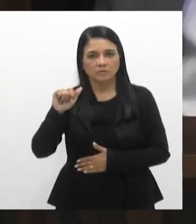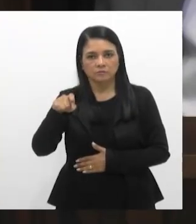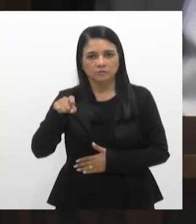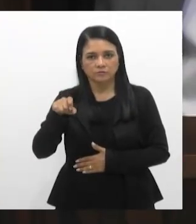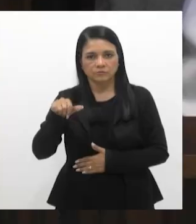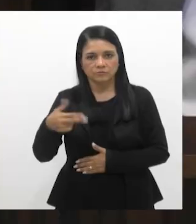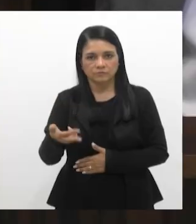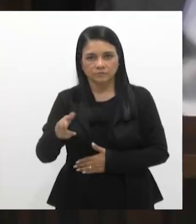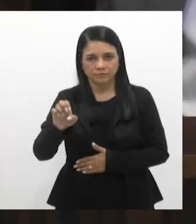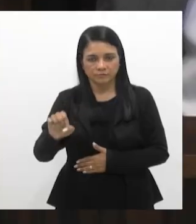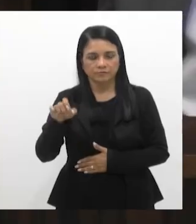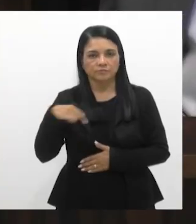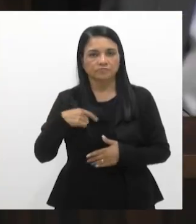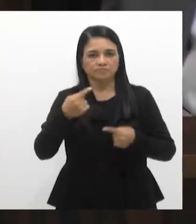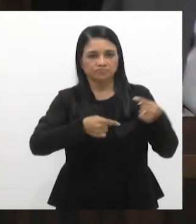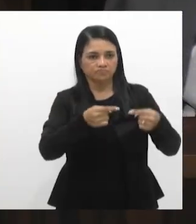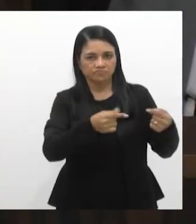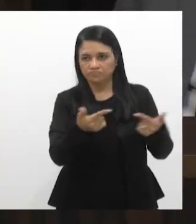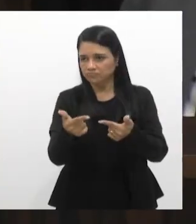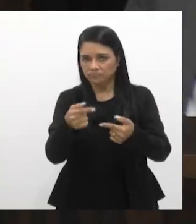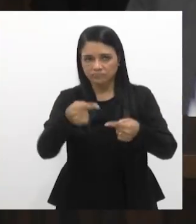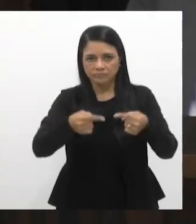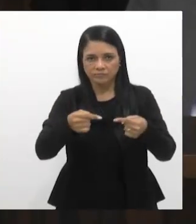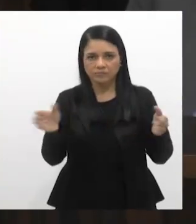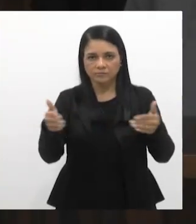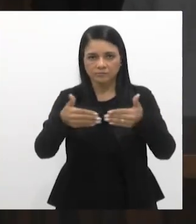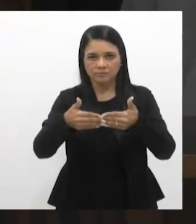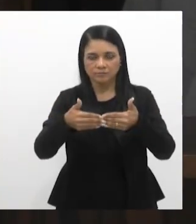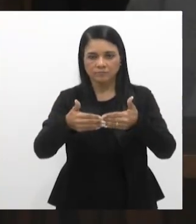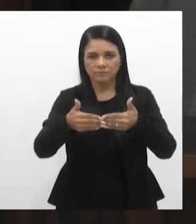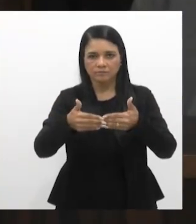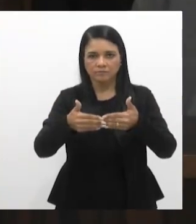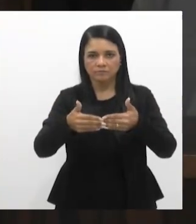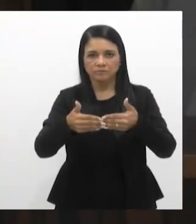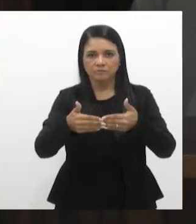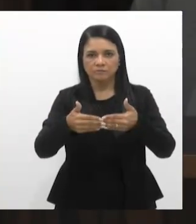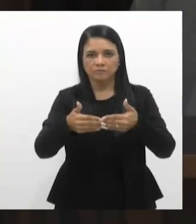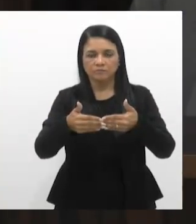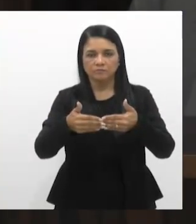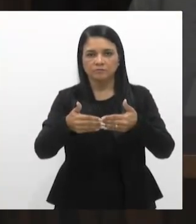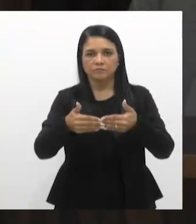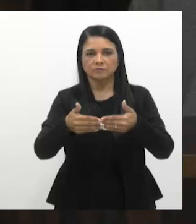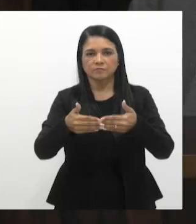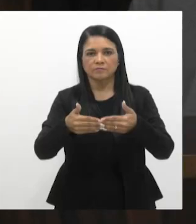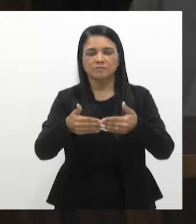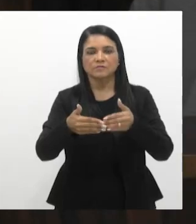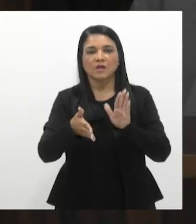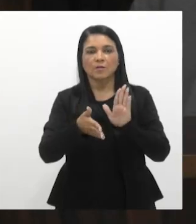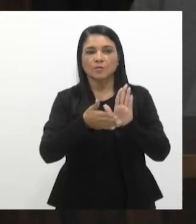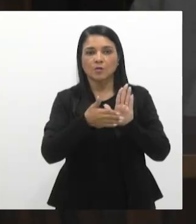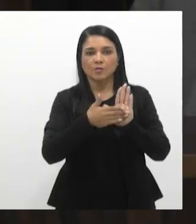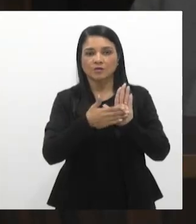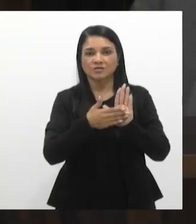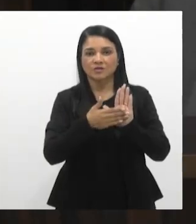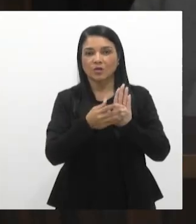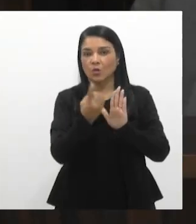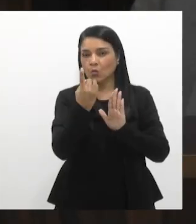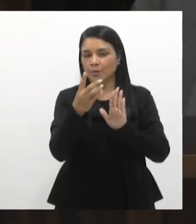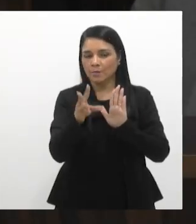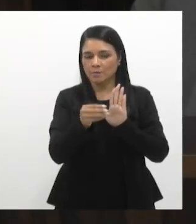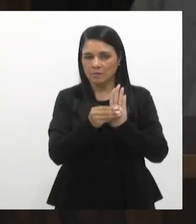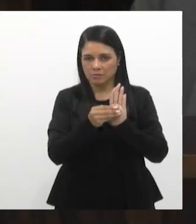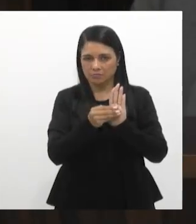discussão. Não havendo quem queira discutir, encerrar a discussão. A presente proposta recebeu uma